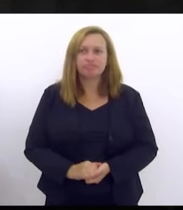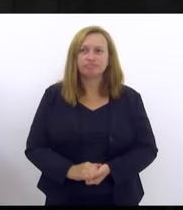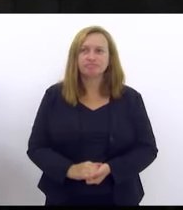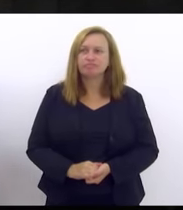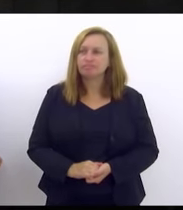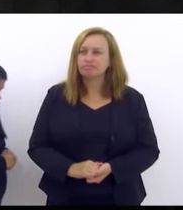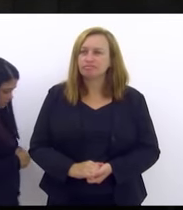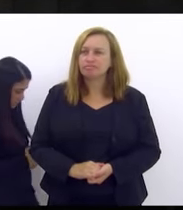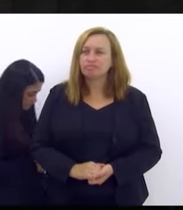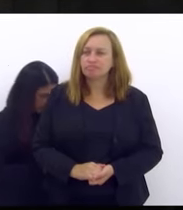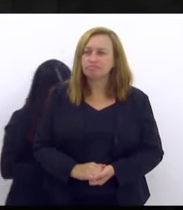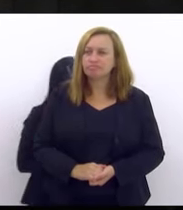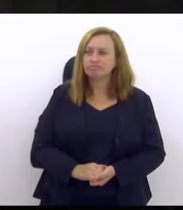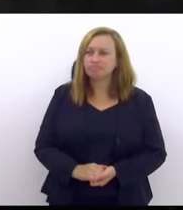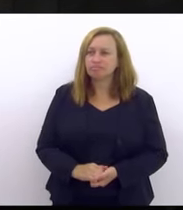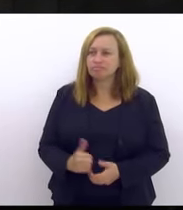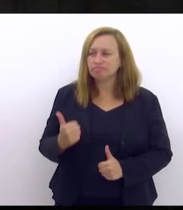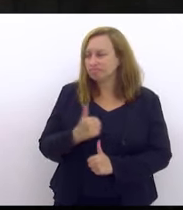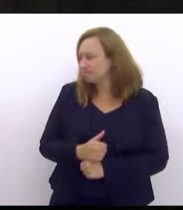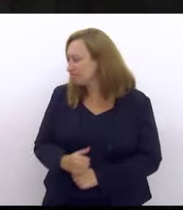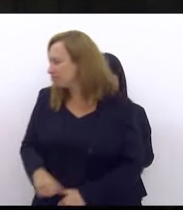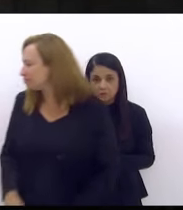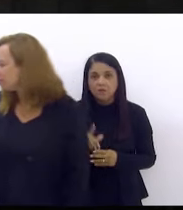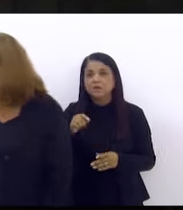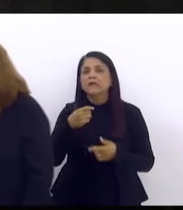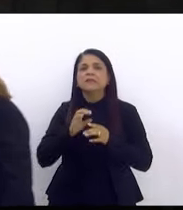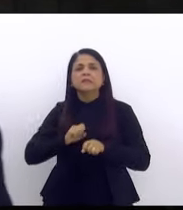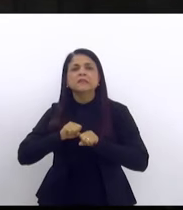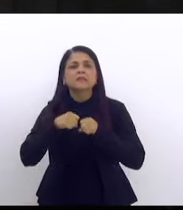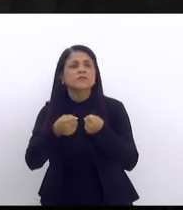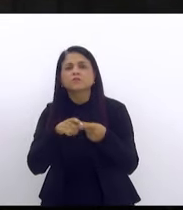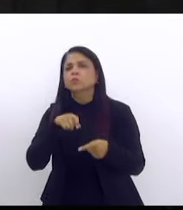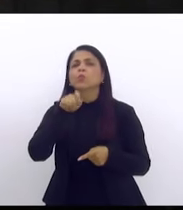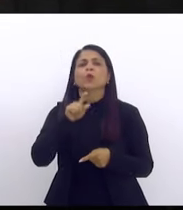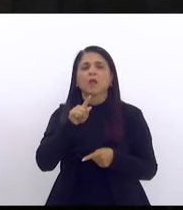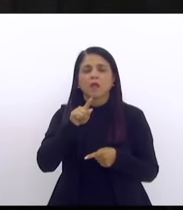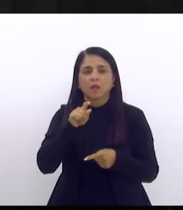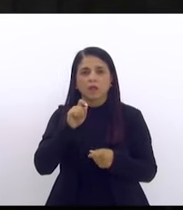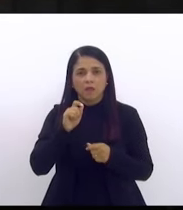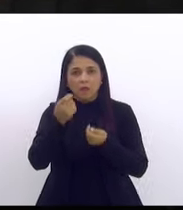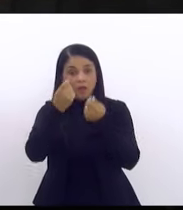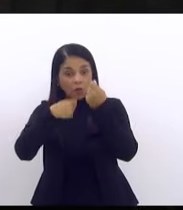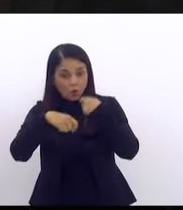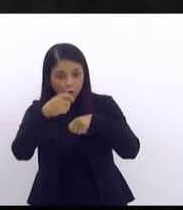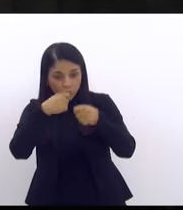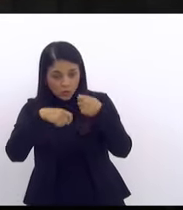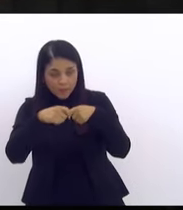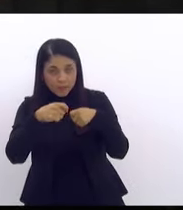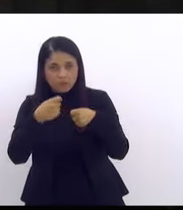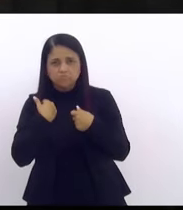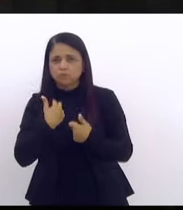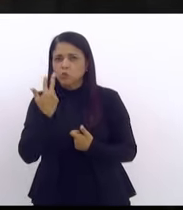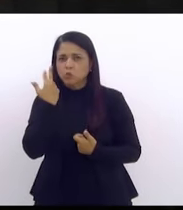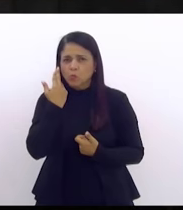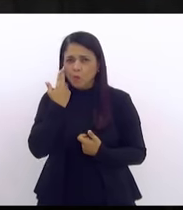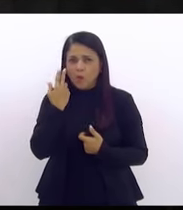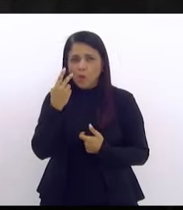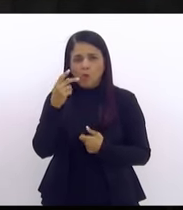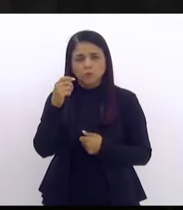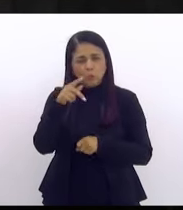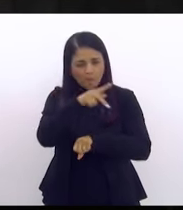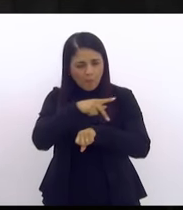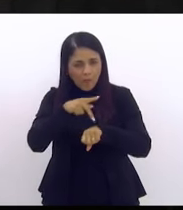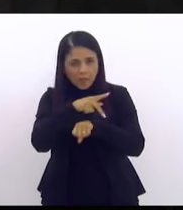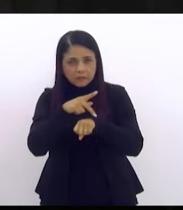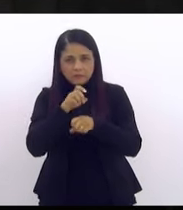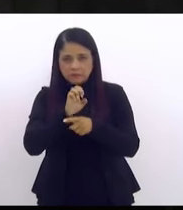que temos defendido? Na economia, é quase lugar comum um país, um